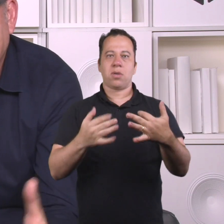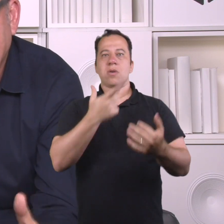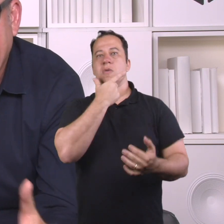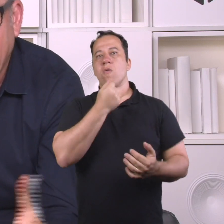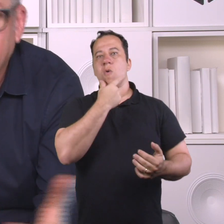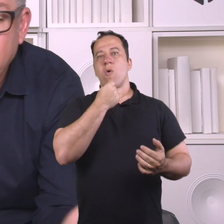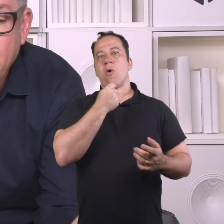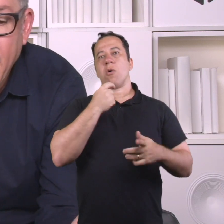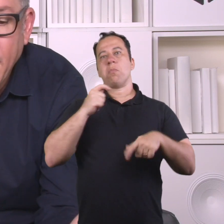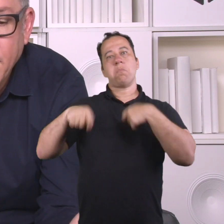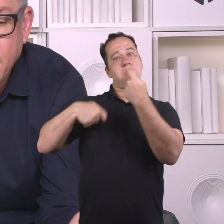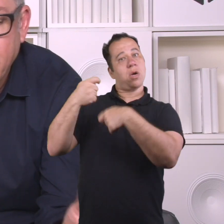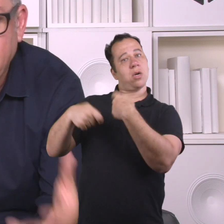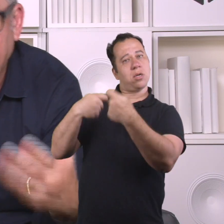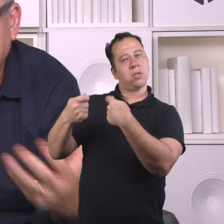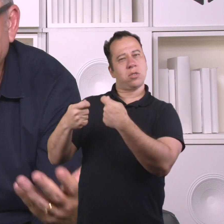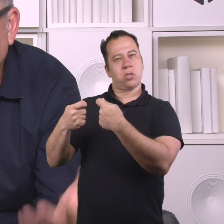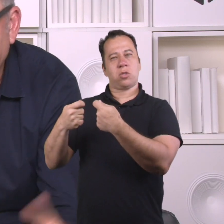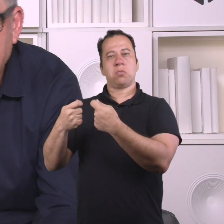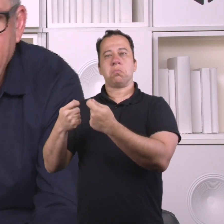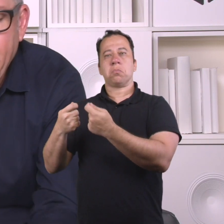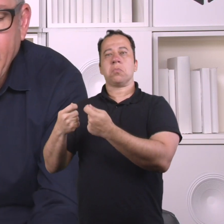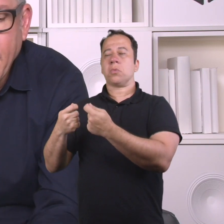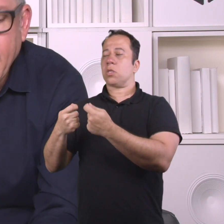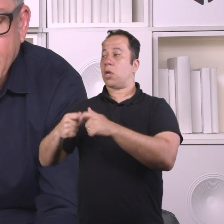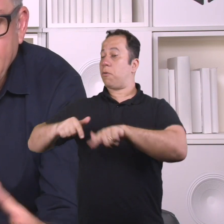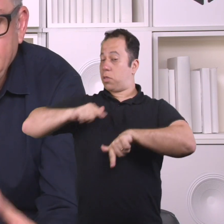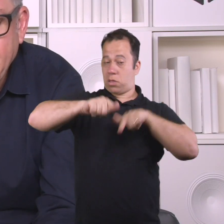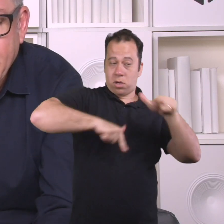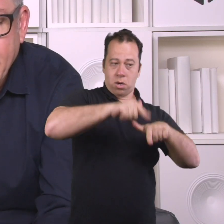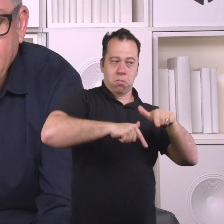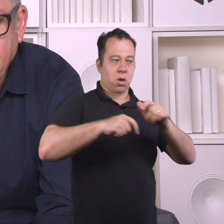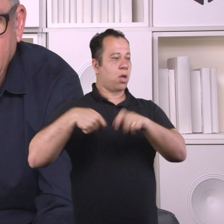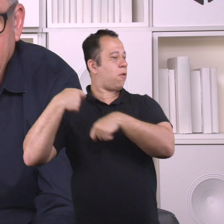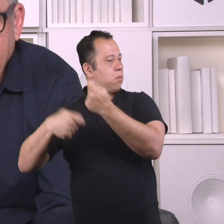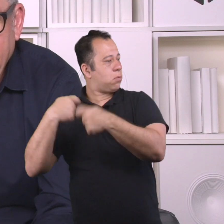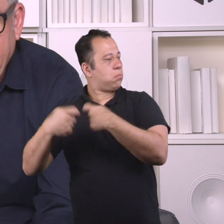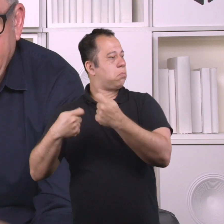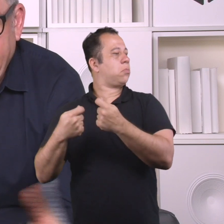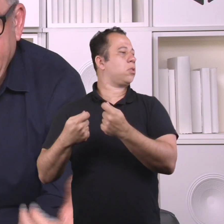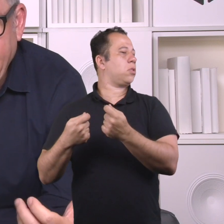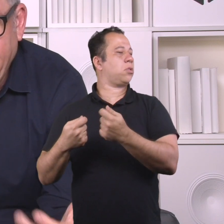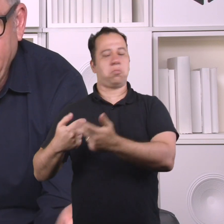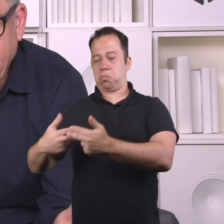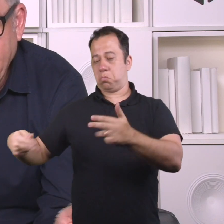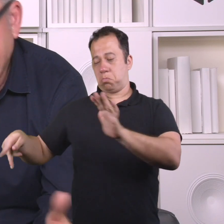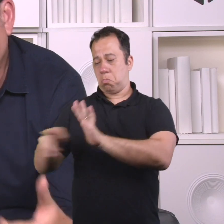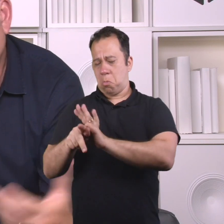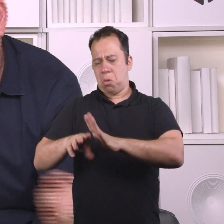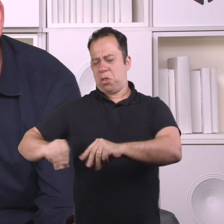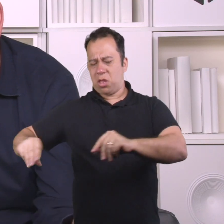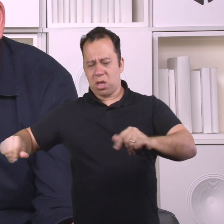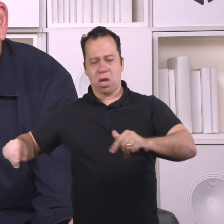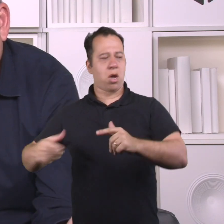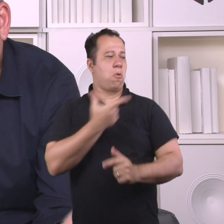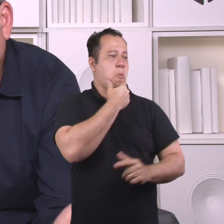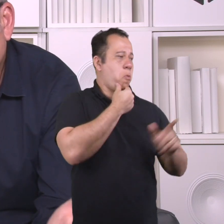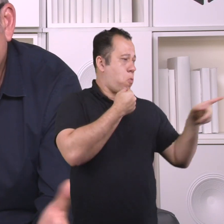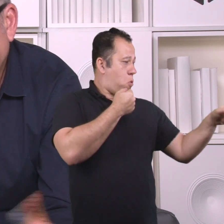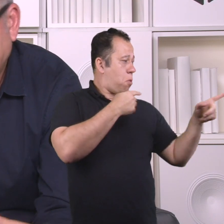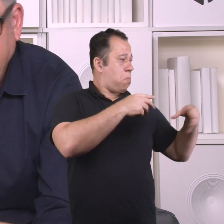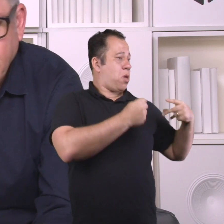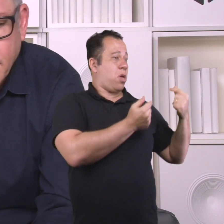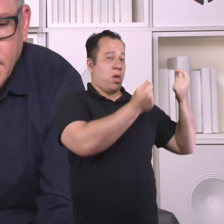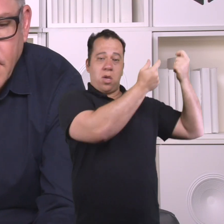homem que administrava os bens de um homem rico, e esse administrador, ele foi dispensado da sua